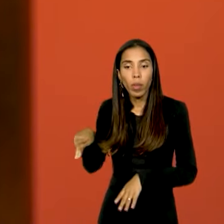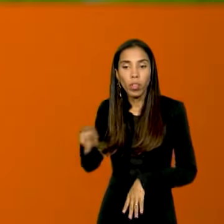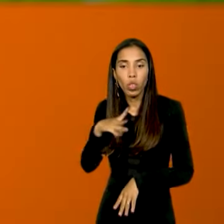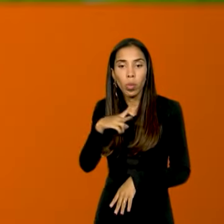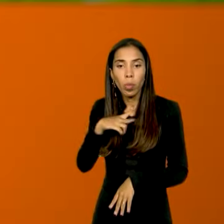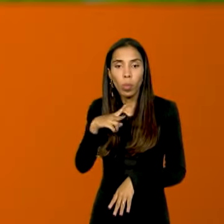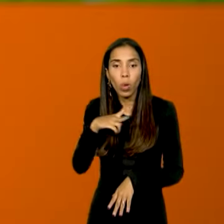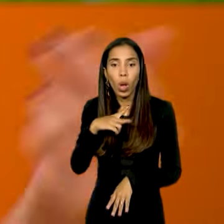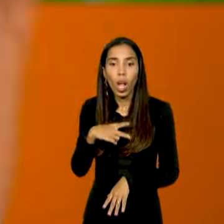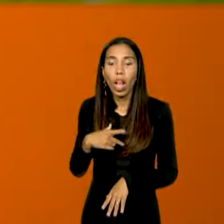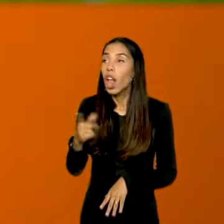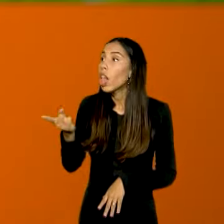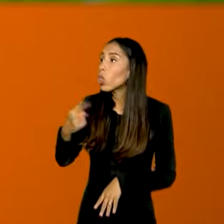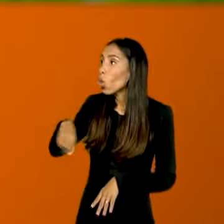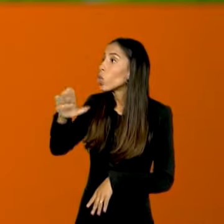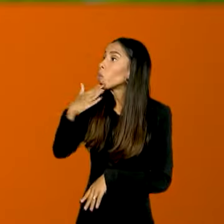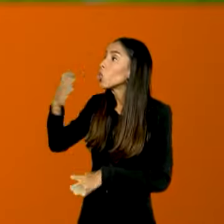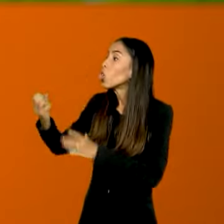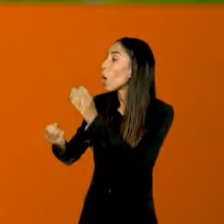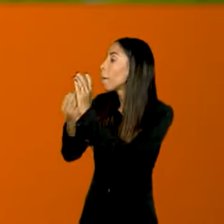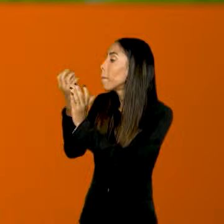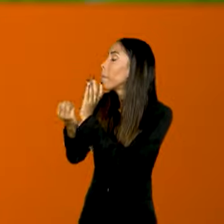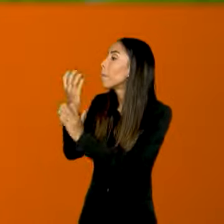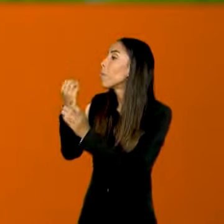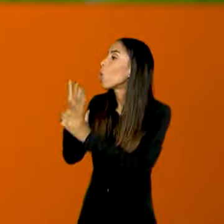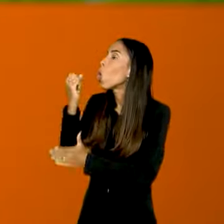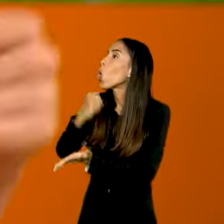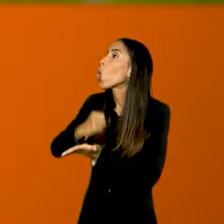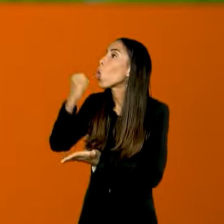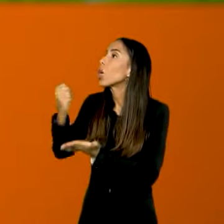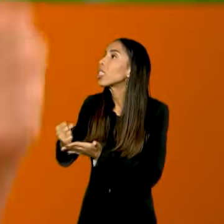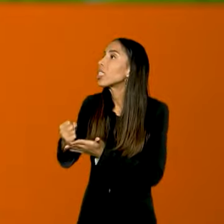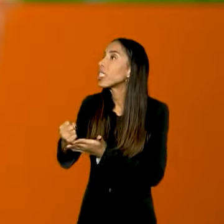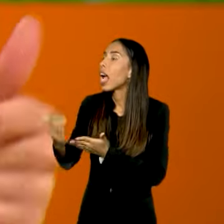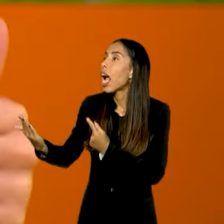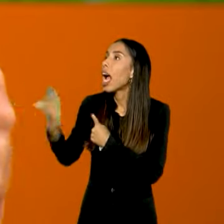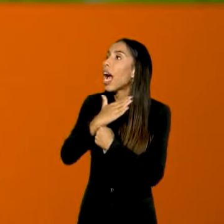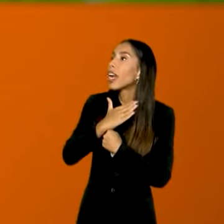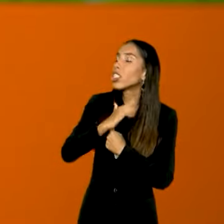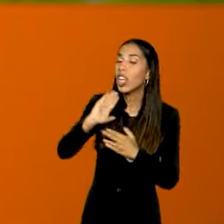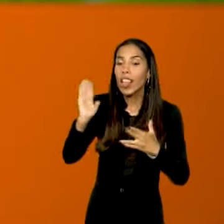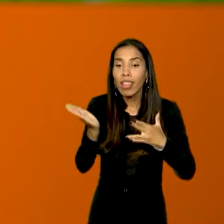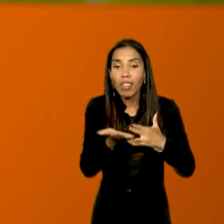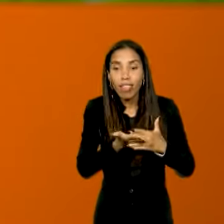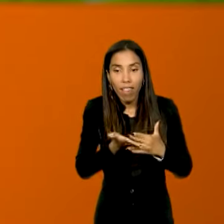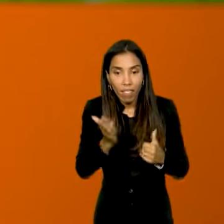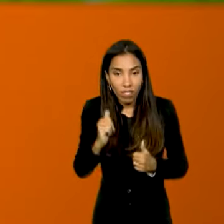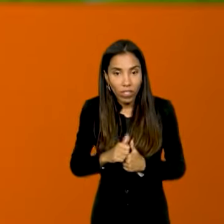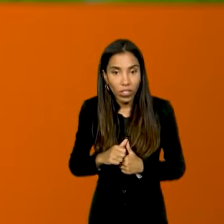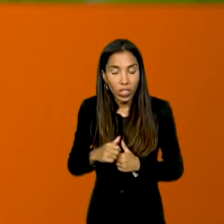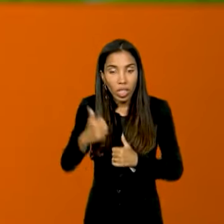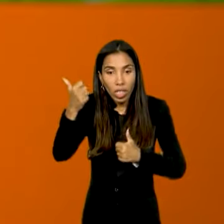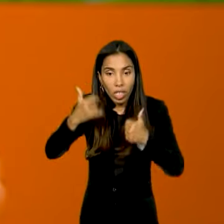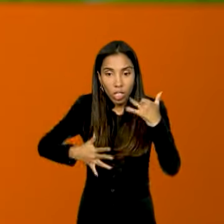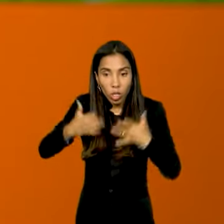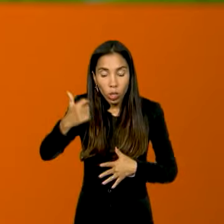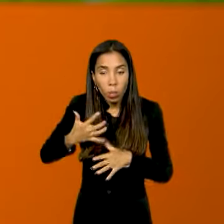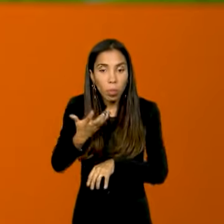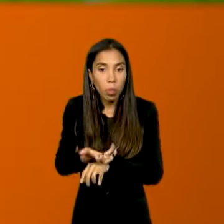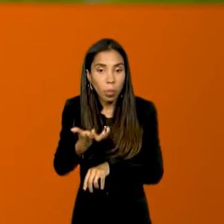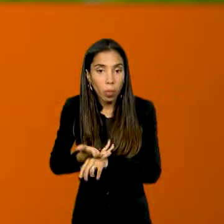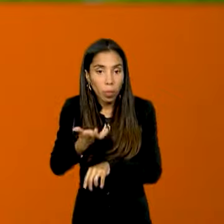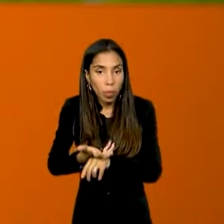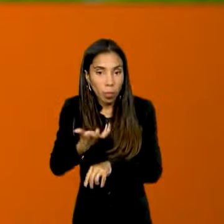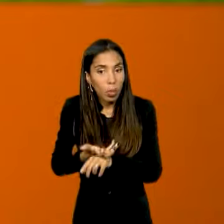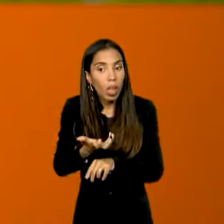ó, tô com dificuldade nessa matéria. Perfeito, maravilhoso. Contrata um professor pra ir nos intervalos das gravações e explicando a matéria pra gente.